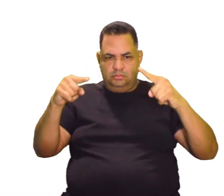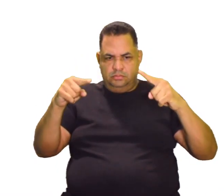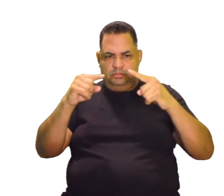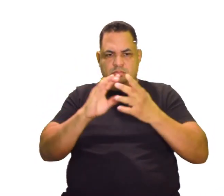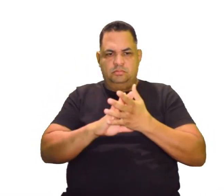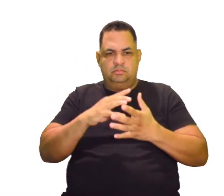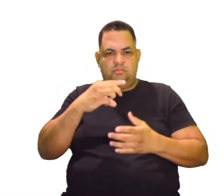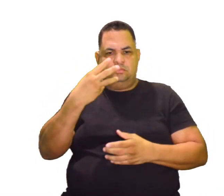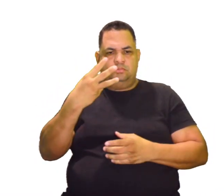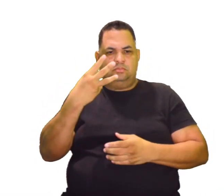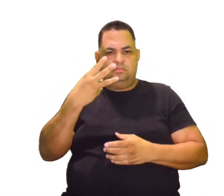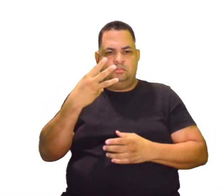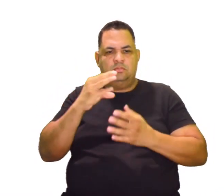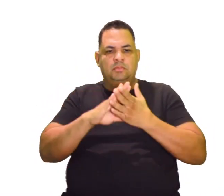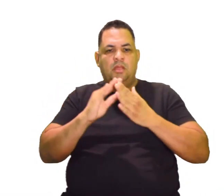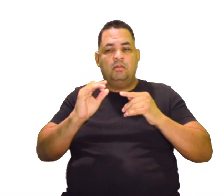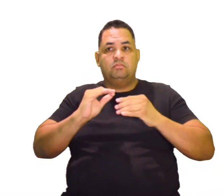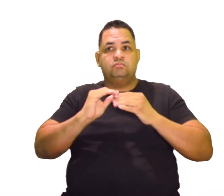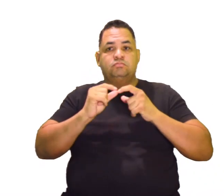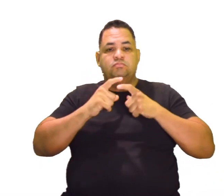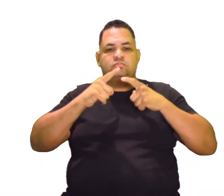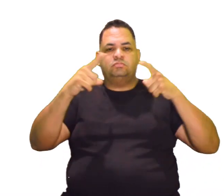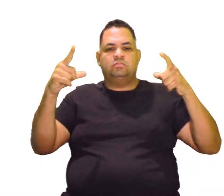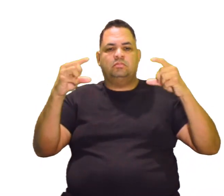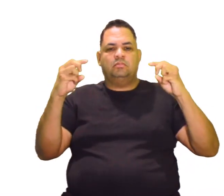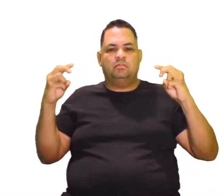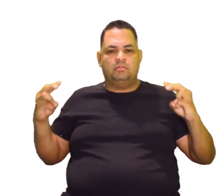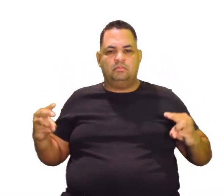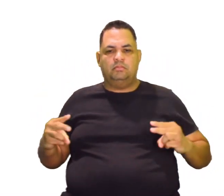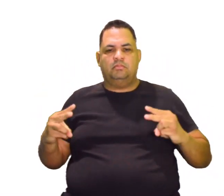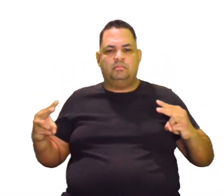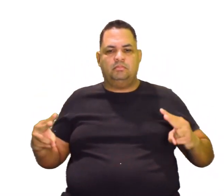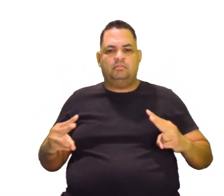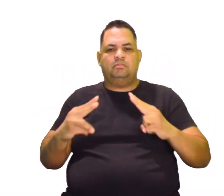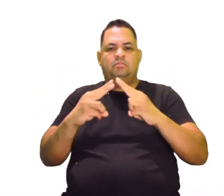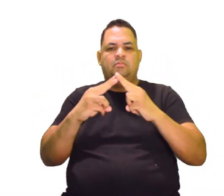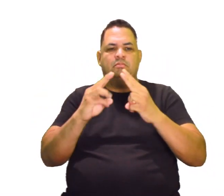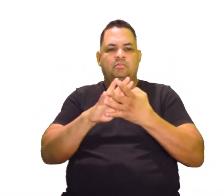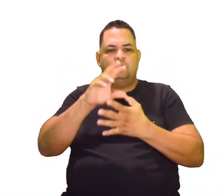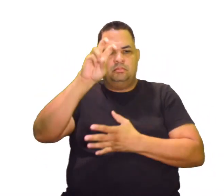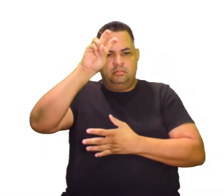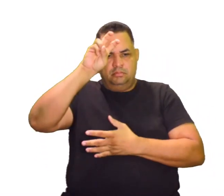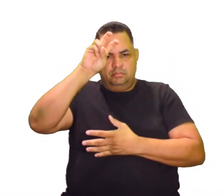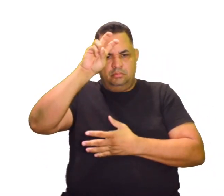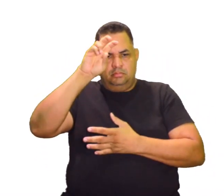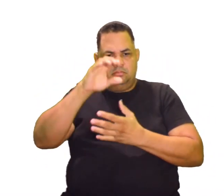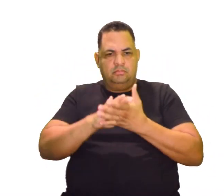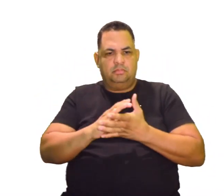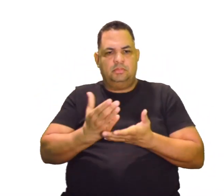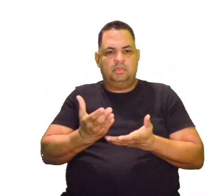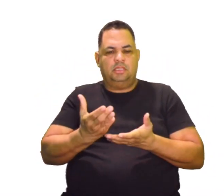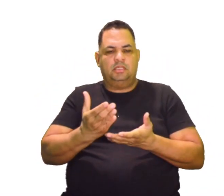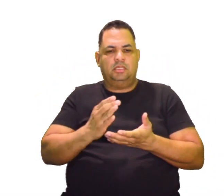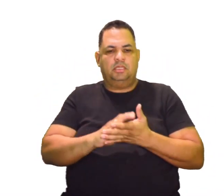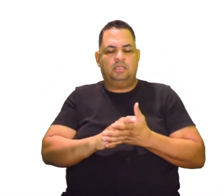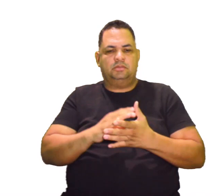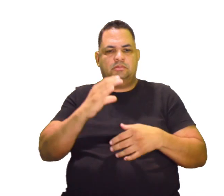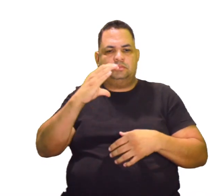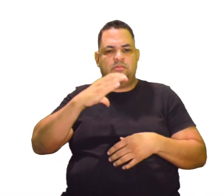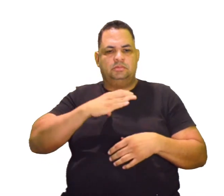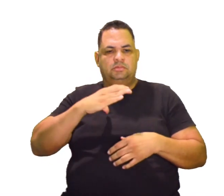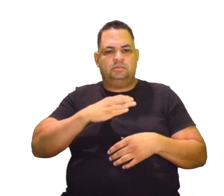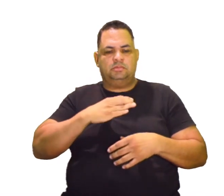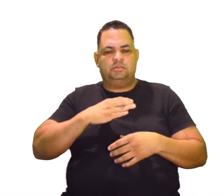As 3 maiores pirâmides do Egito estão lá na cidade do Cairo e foram construídas